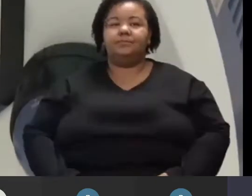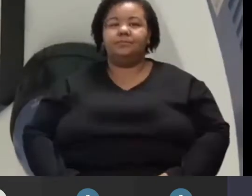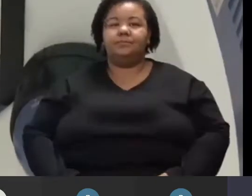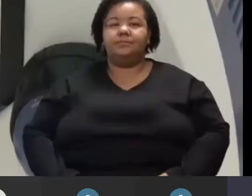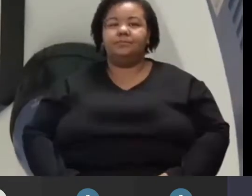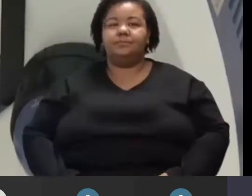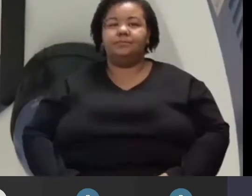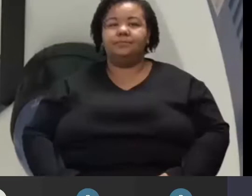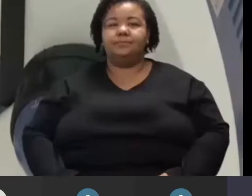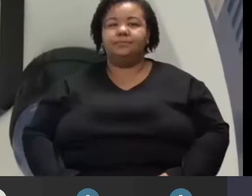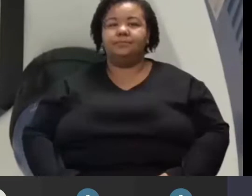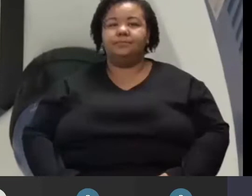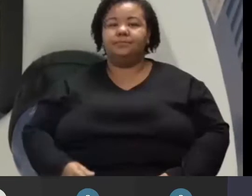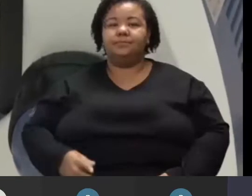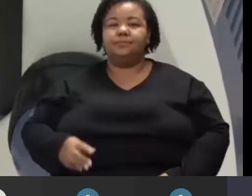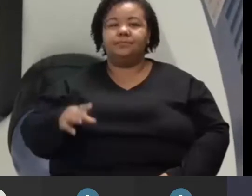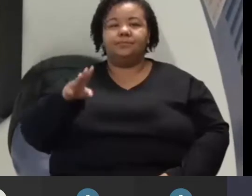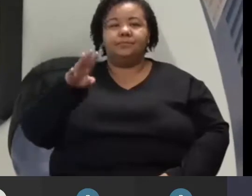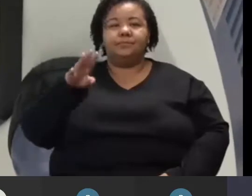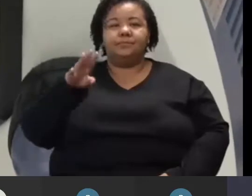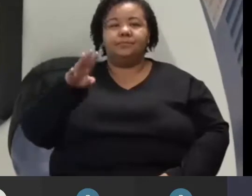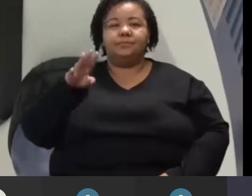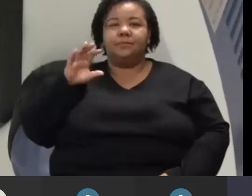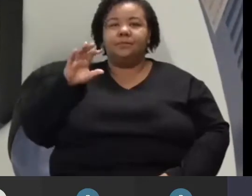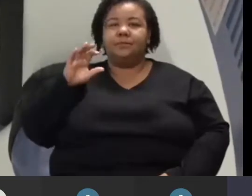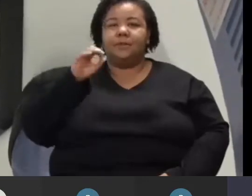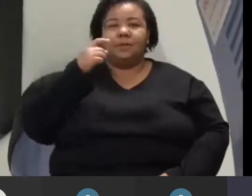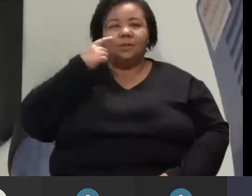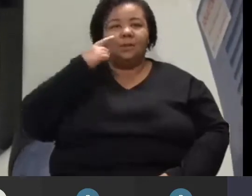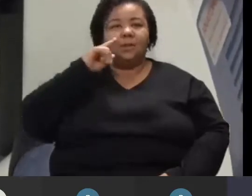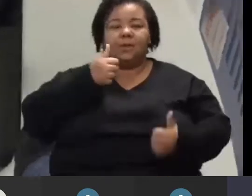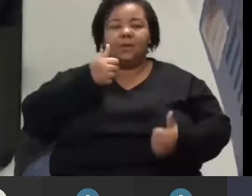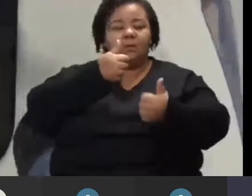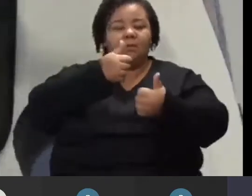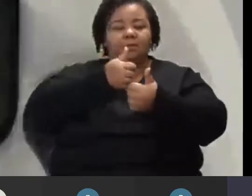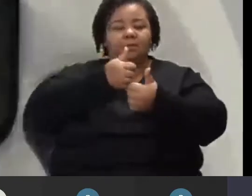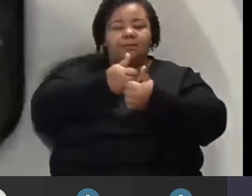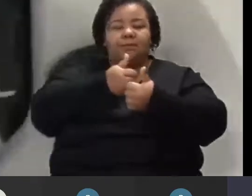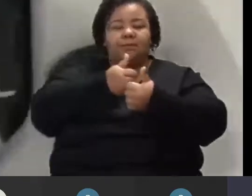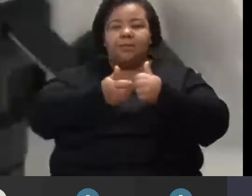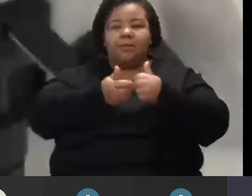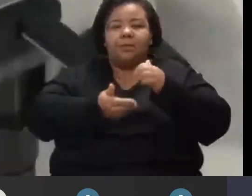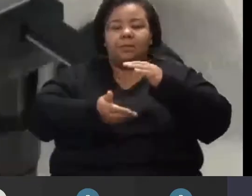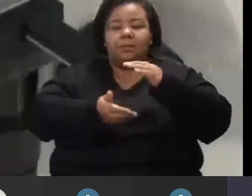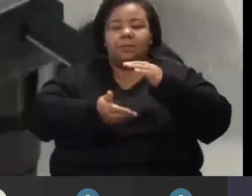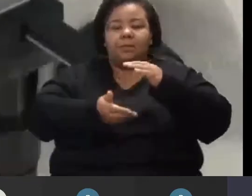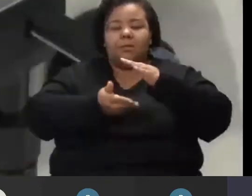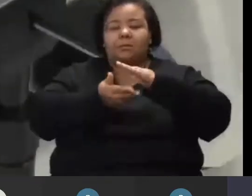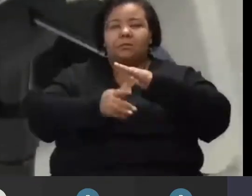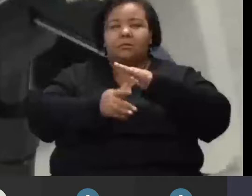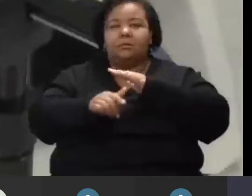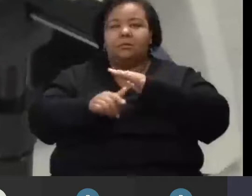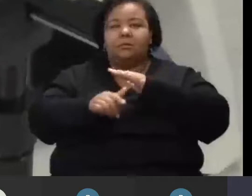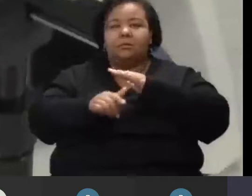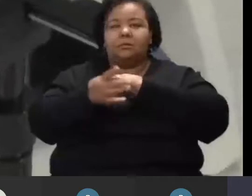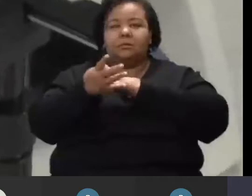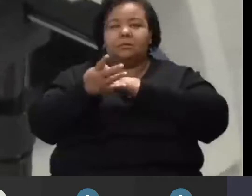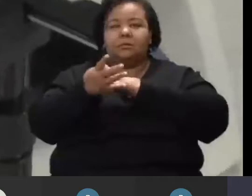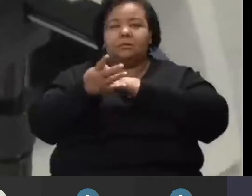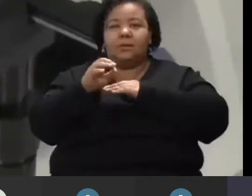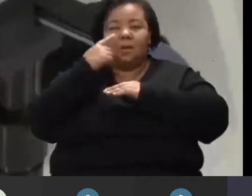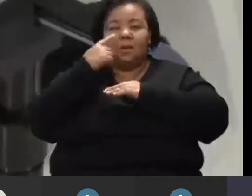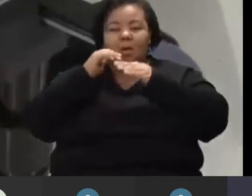A de 40, ela não vai encostar. Então, diferente da objetiva de 100, a de 40 ela não encosta ali na